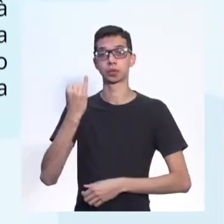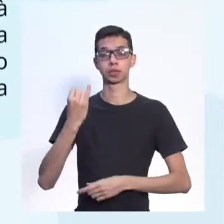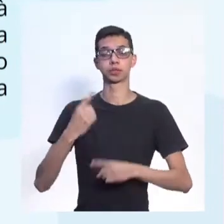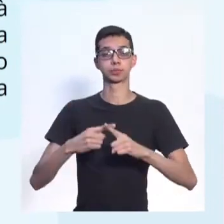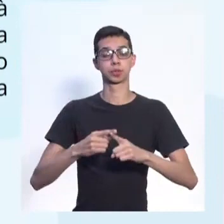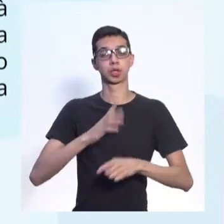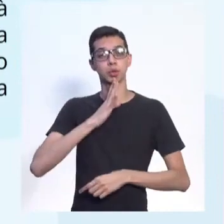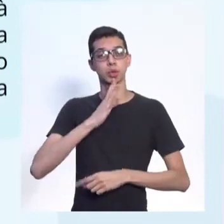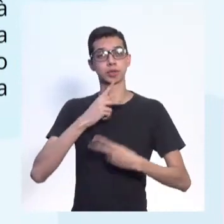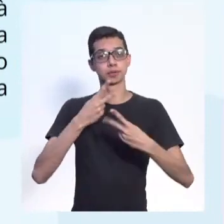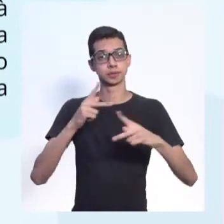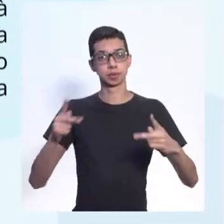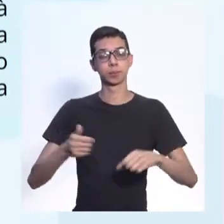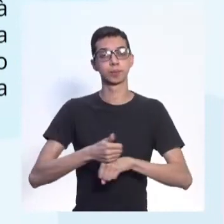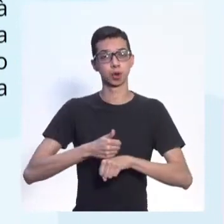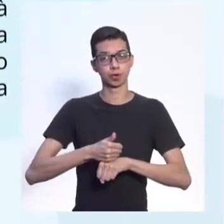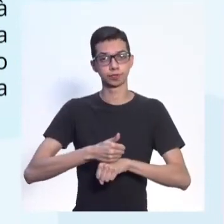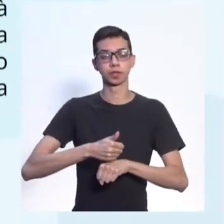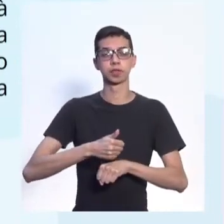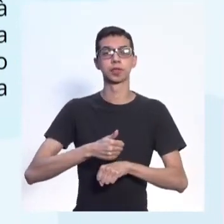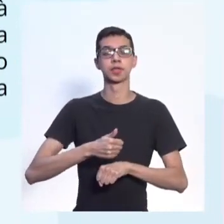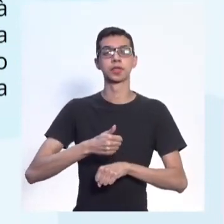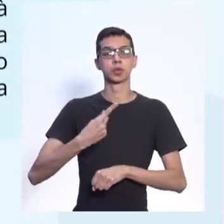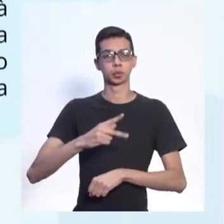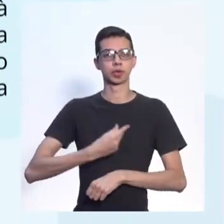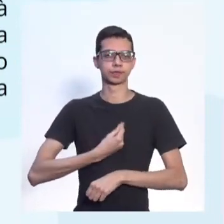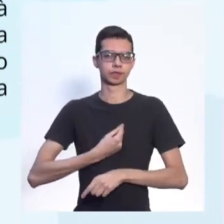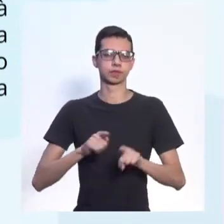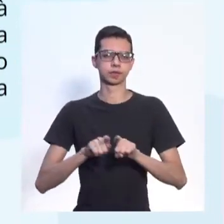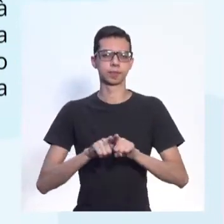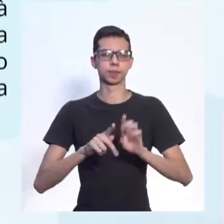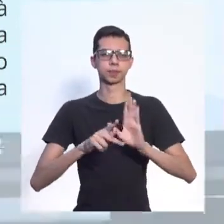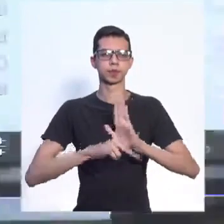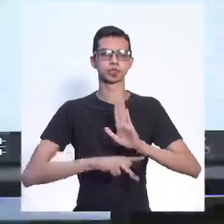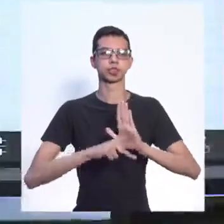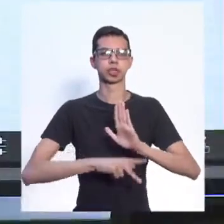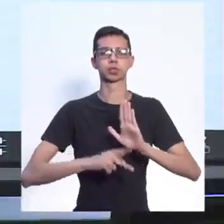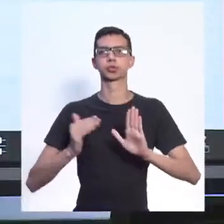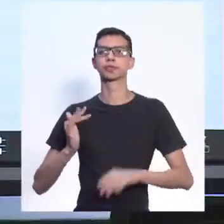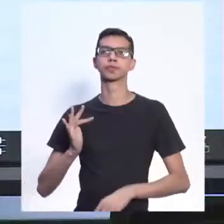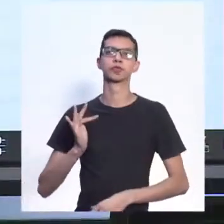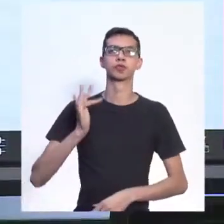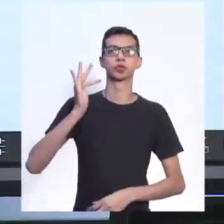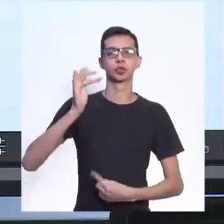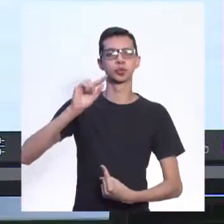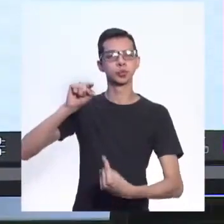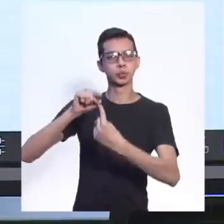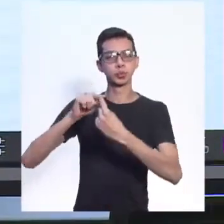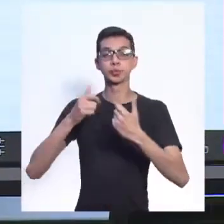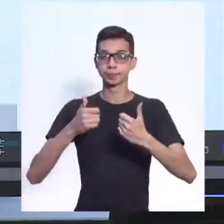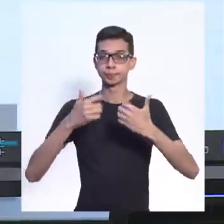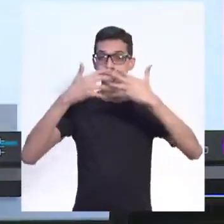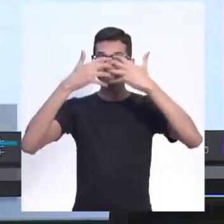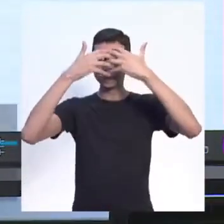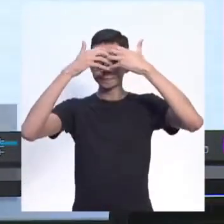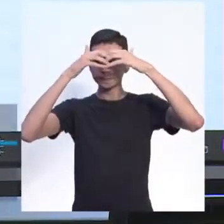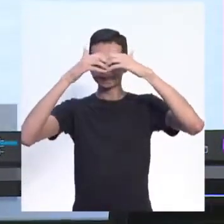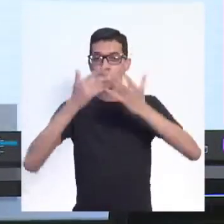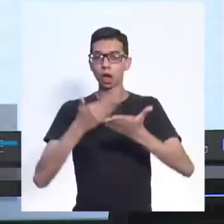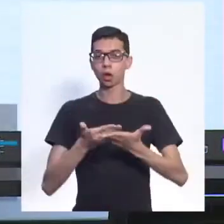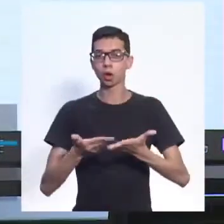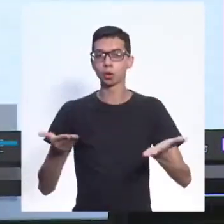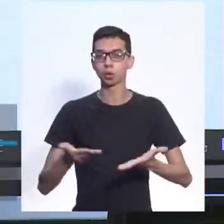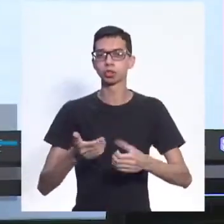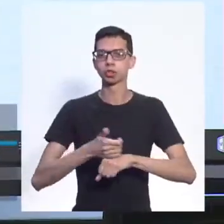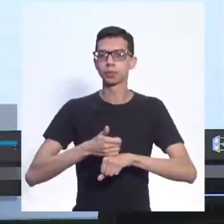pessoal, profissional e na construção até de um projeto de vida. Tá? Então, reflitam sobre o que a gente viu nessa aula, sobre todas as profissões que a gente